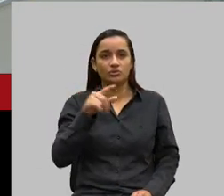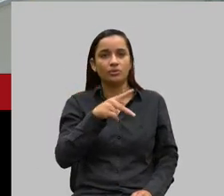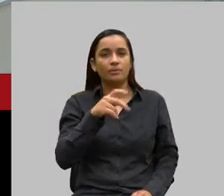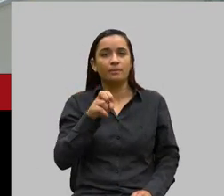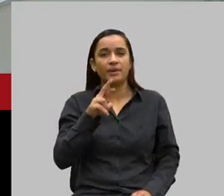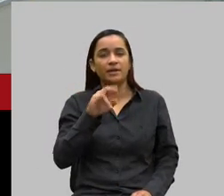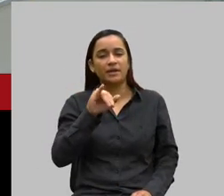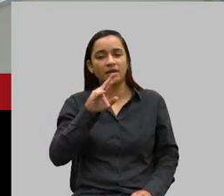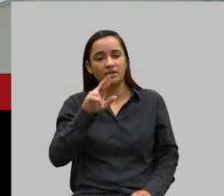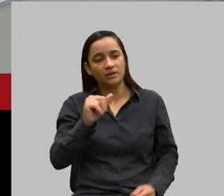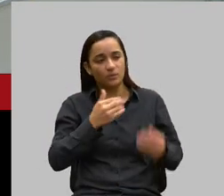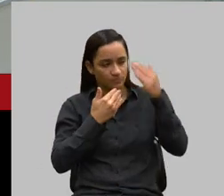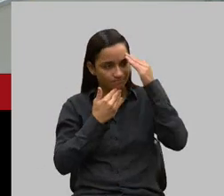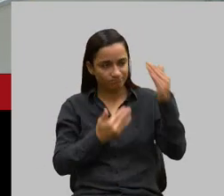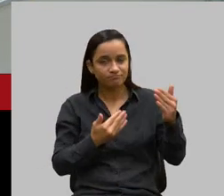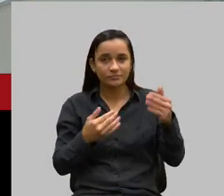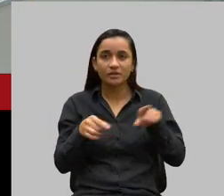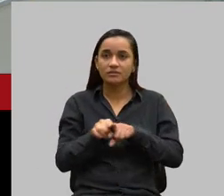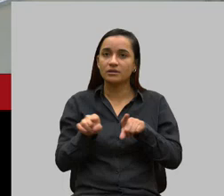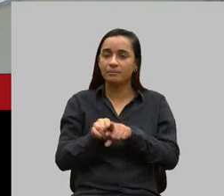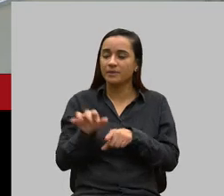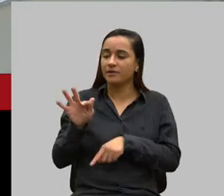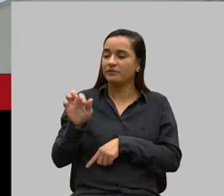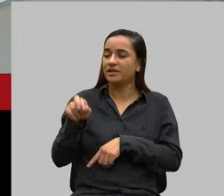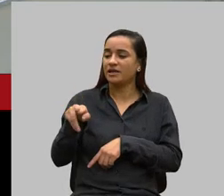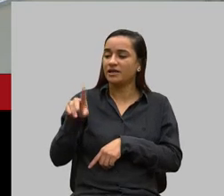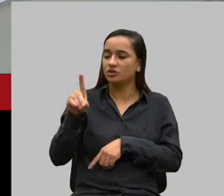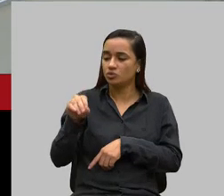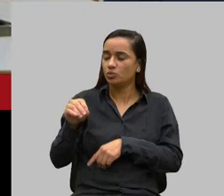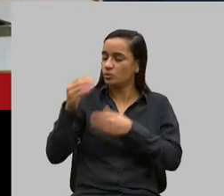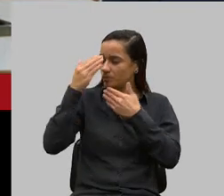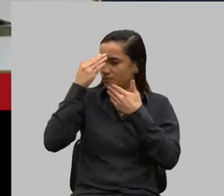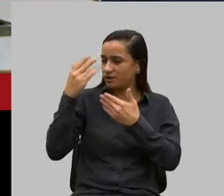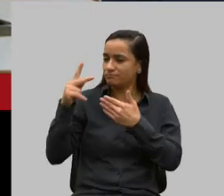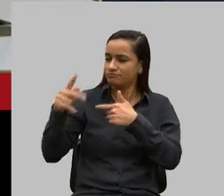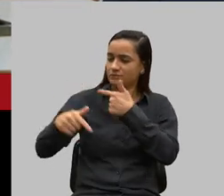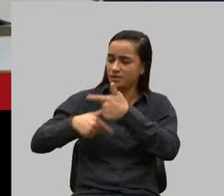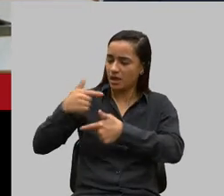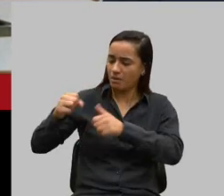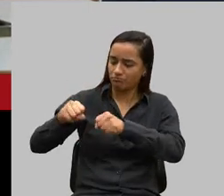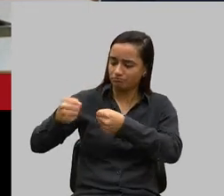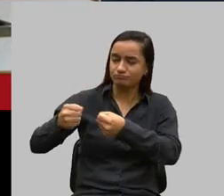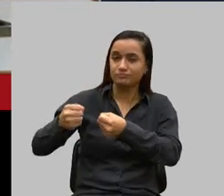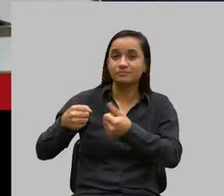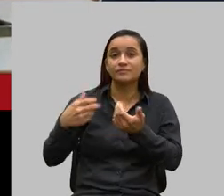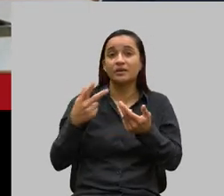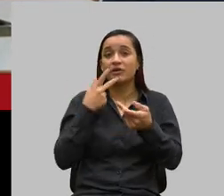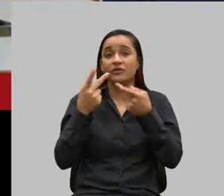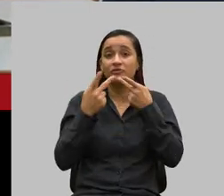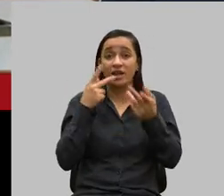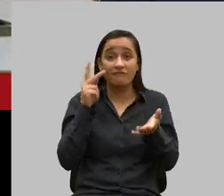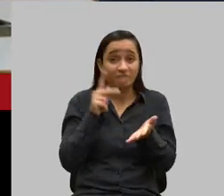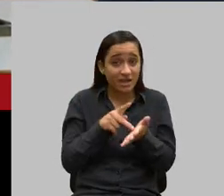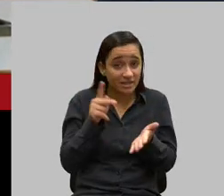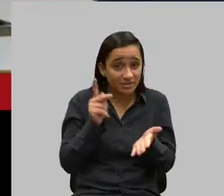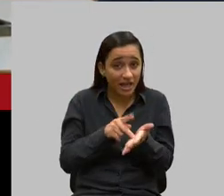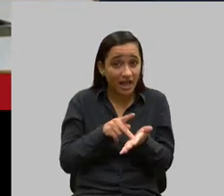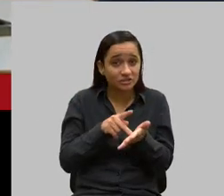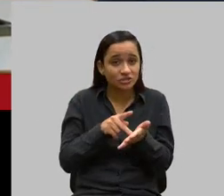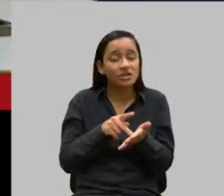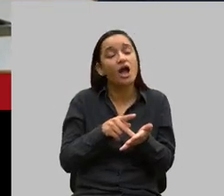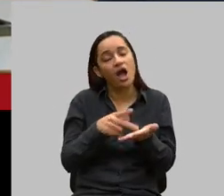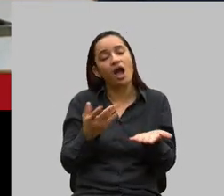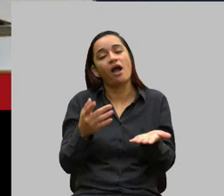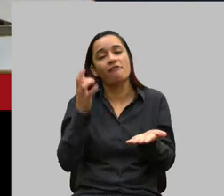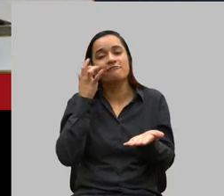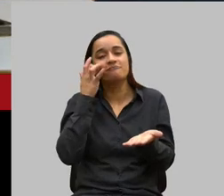passal brilhante exposição de serviço prestado então quando se fala verdade é fácil